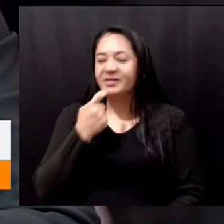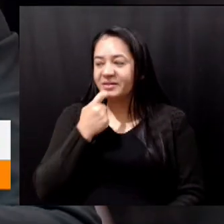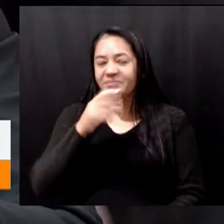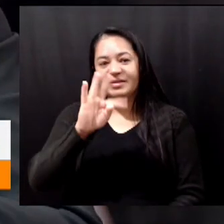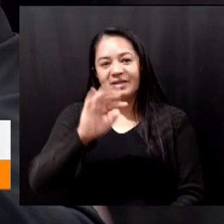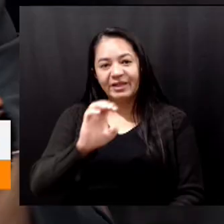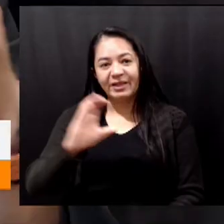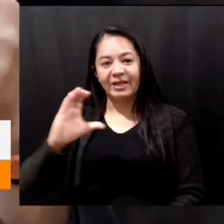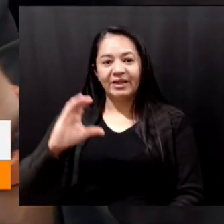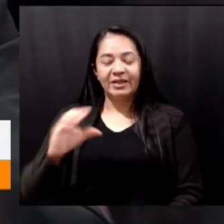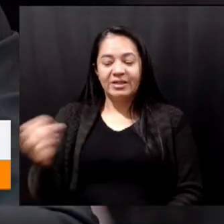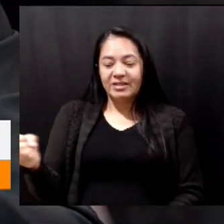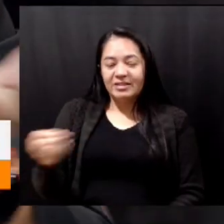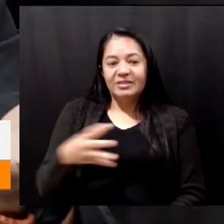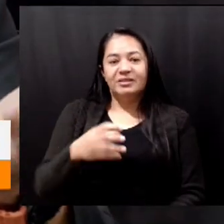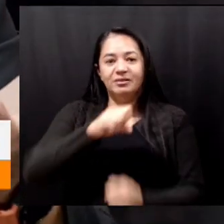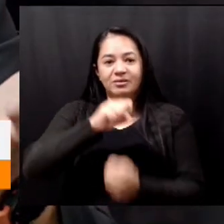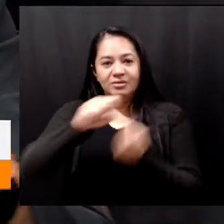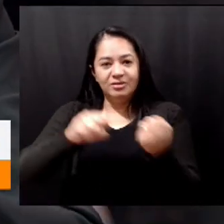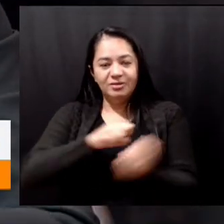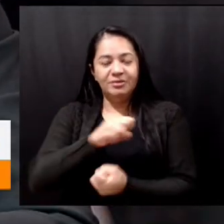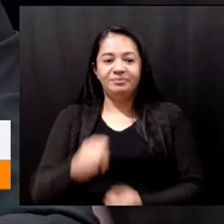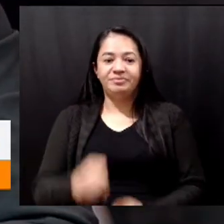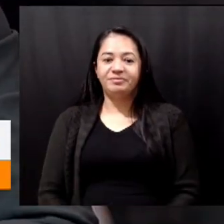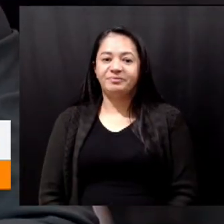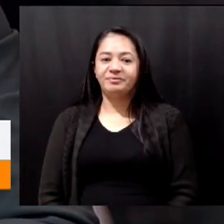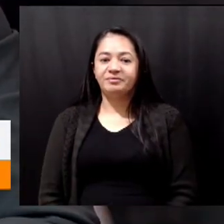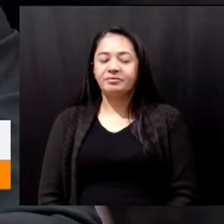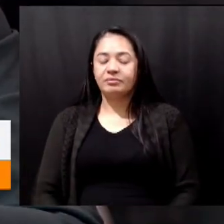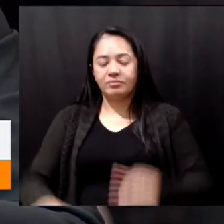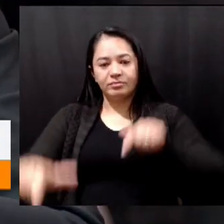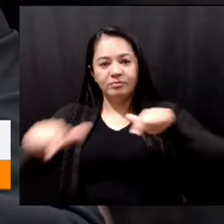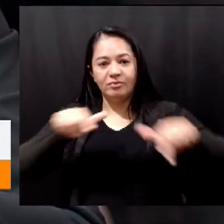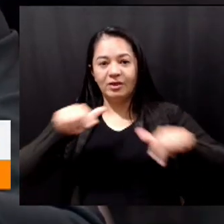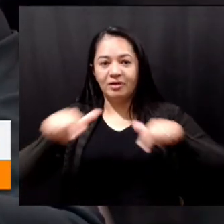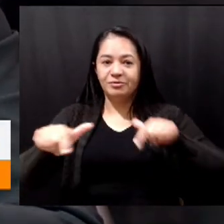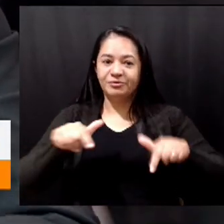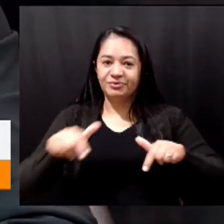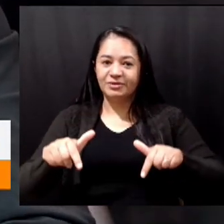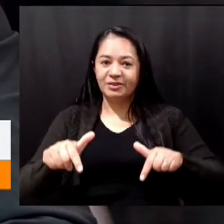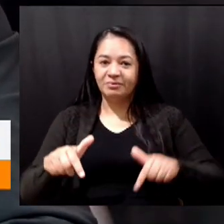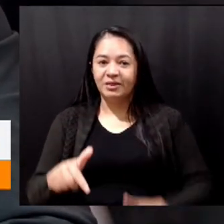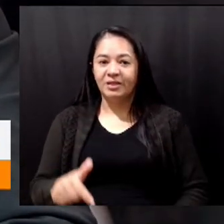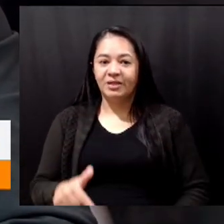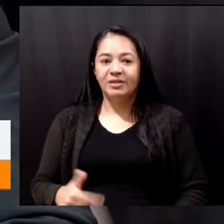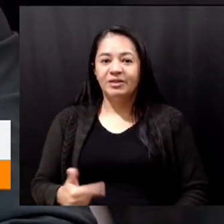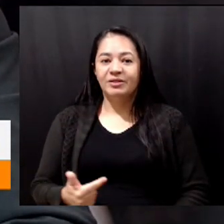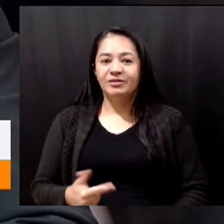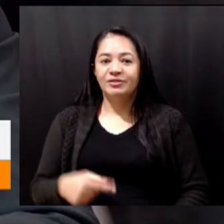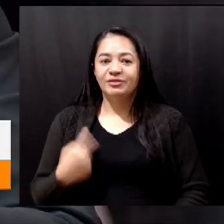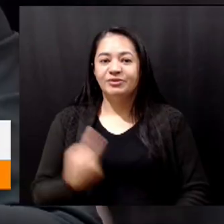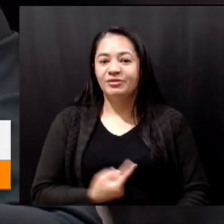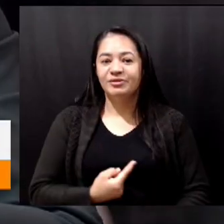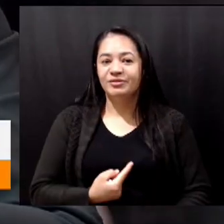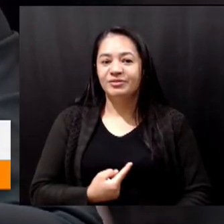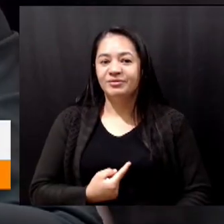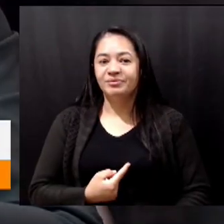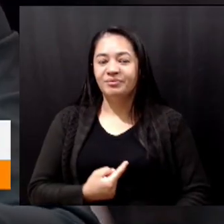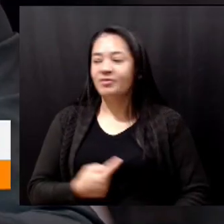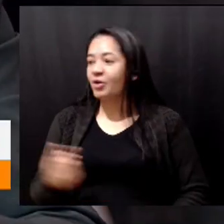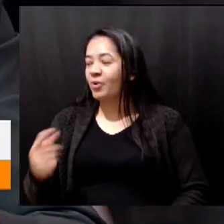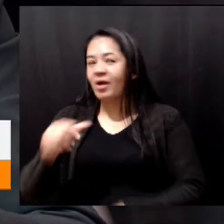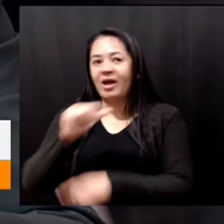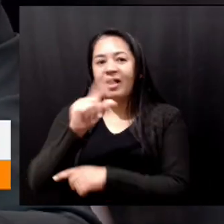do Campinas Tech, e é um trabalho pro bono, a gente não recebe nada. O Asa cansou de fazer mentoria,